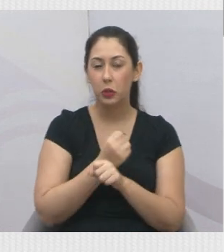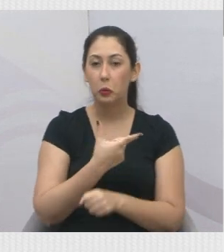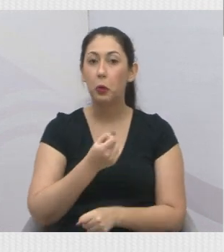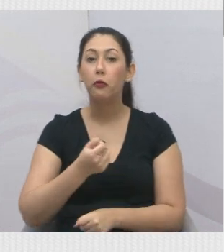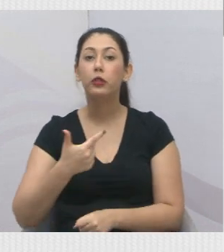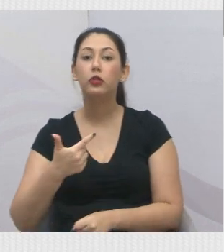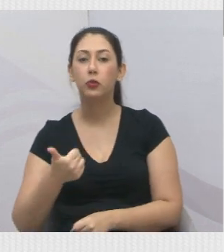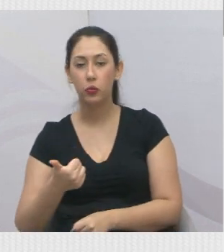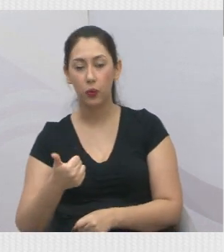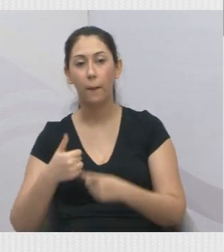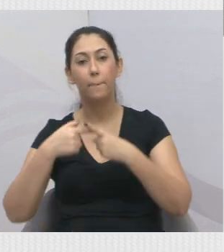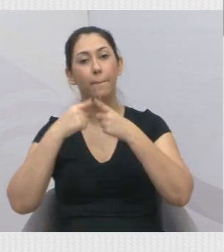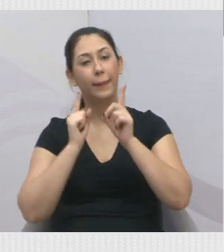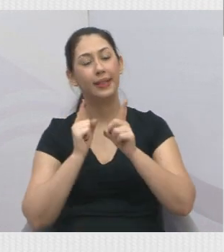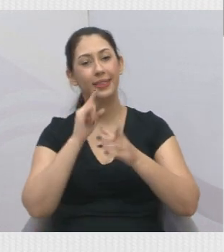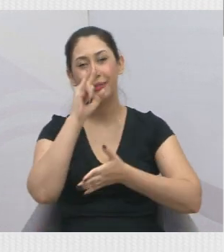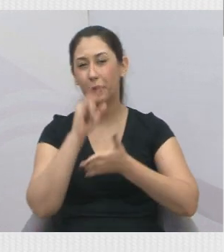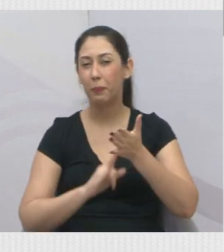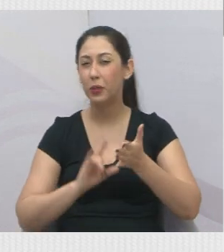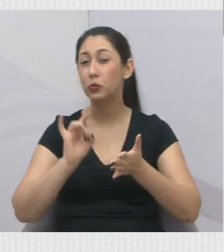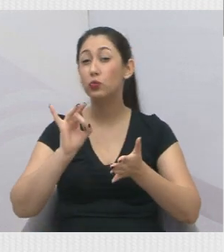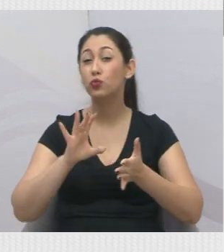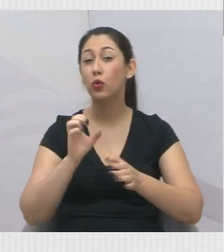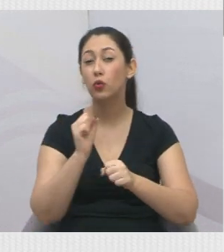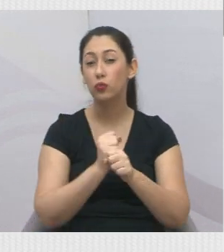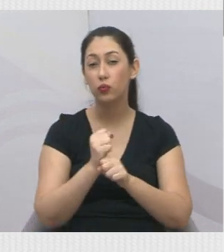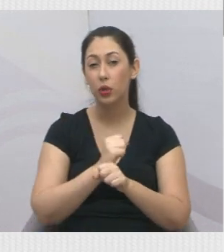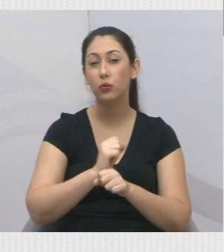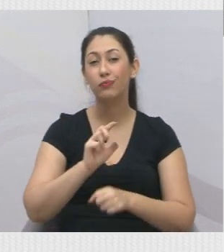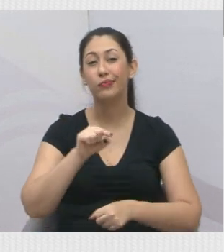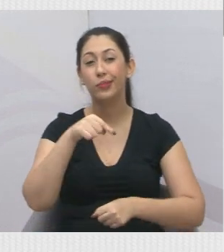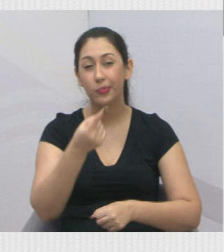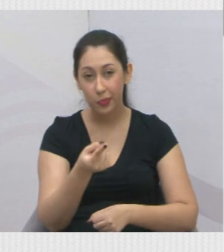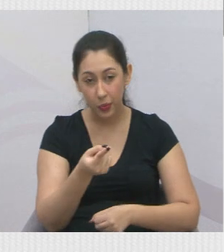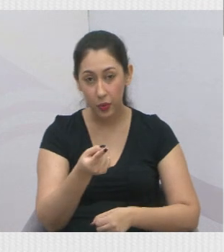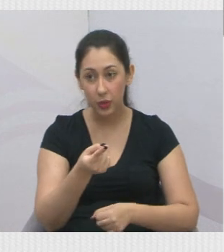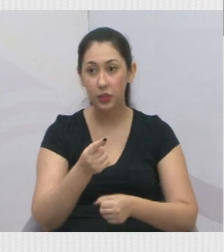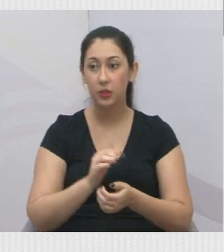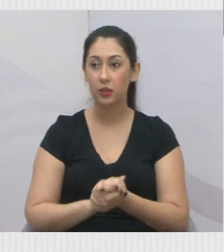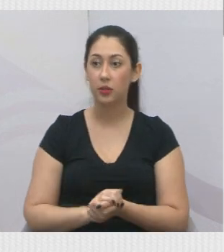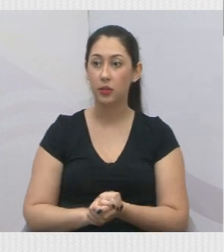tem esse delay do montante, que foi